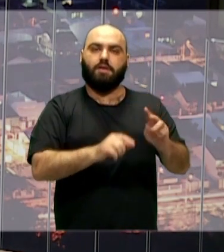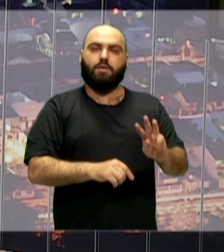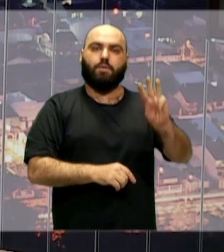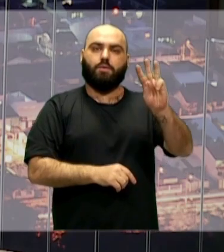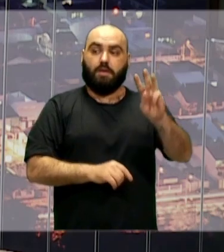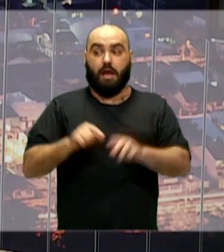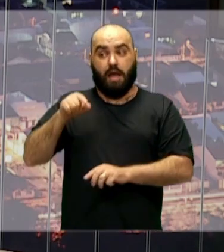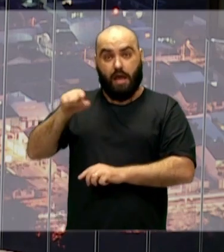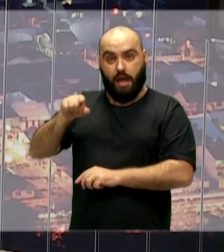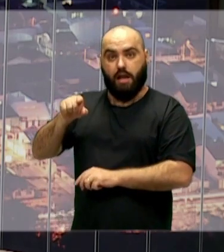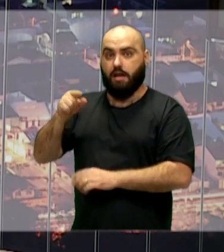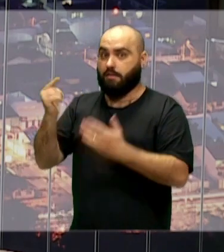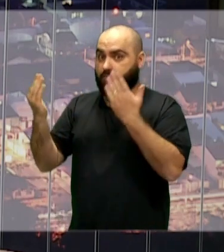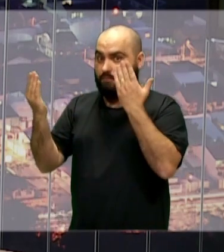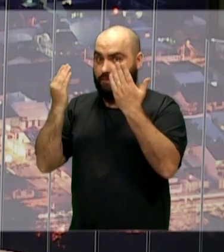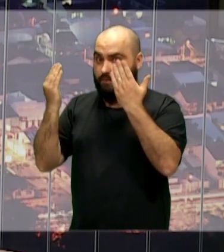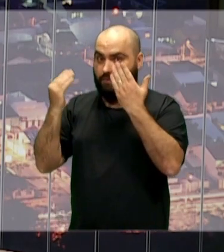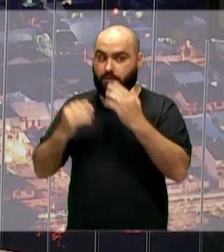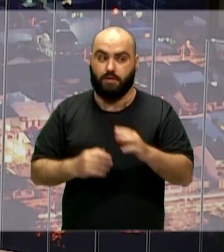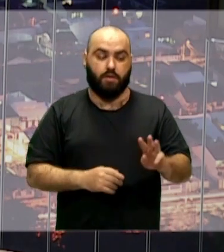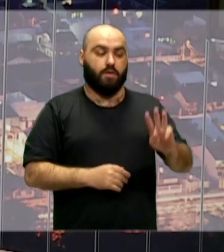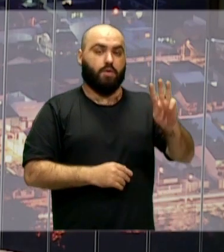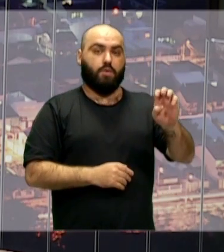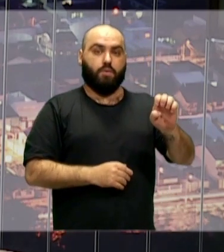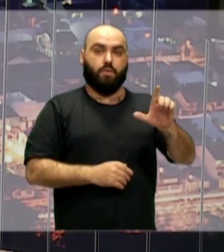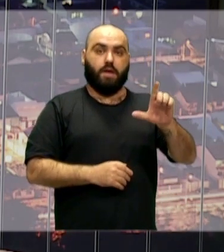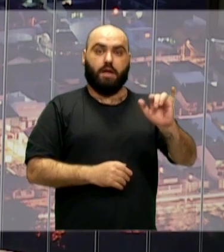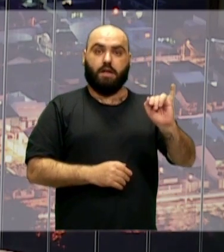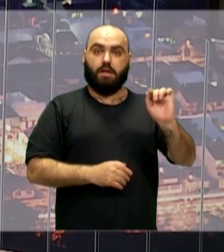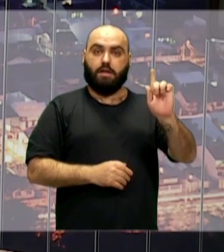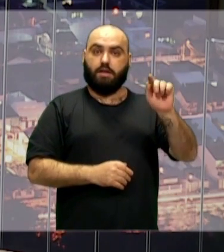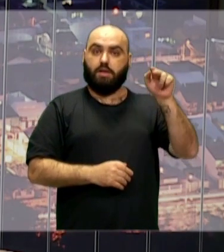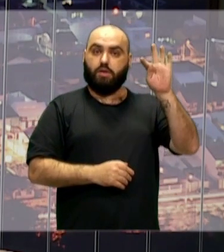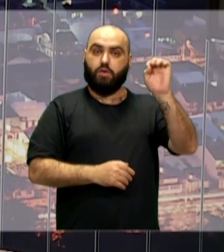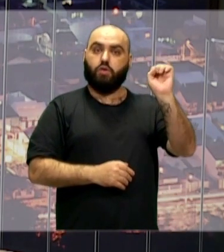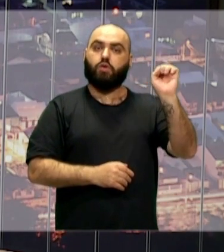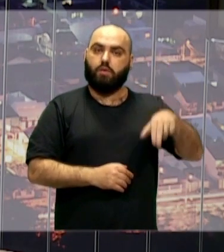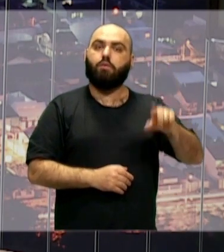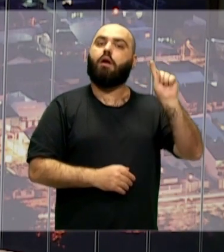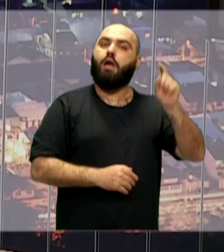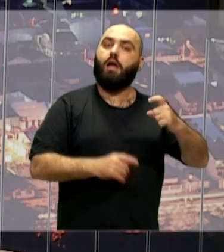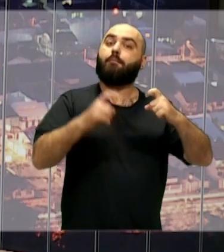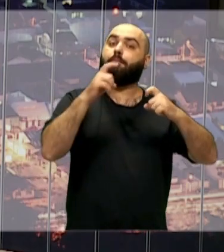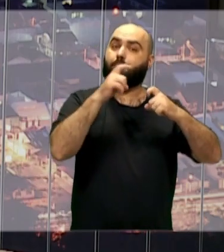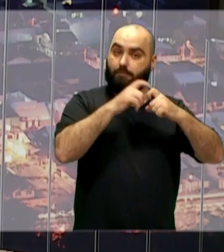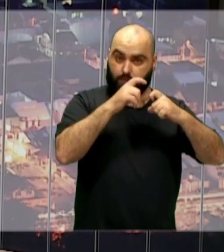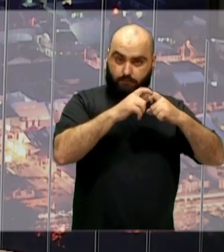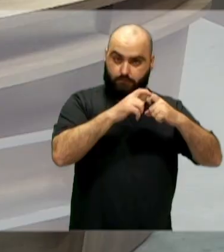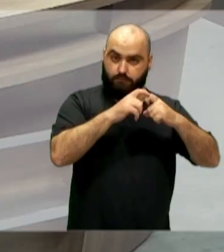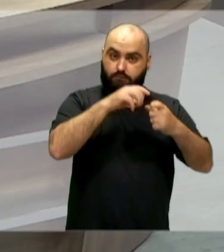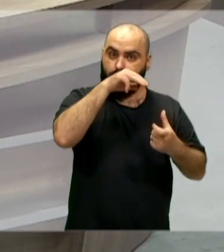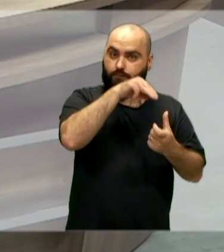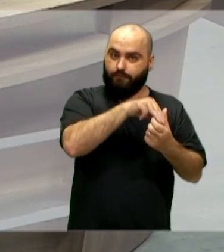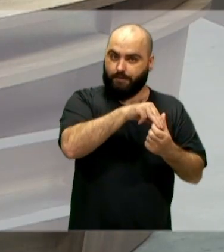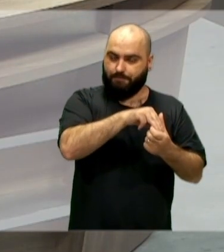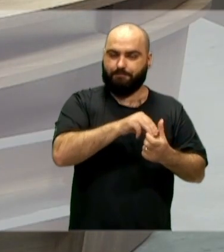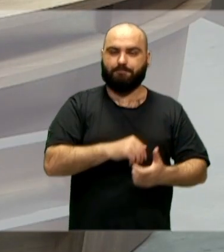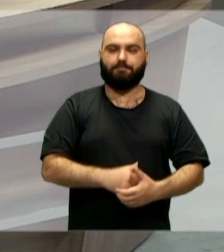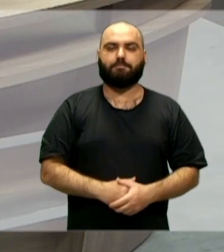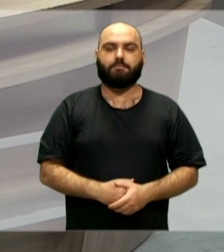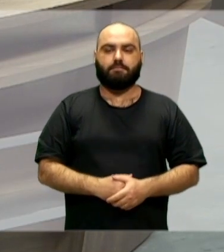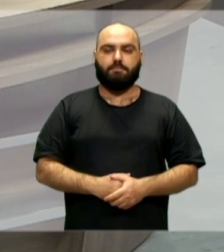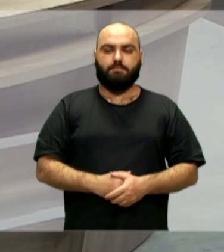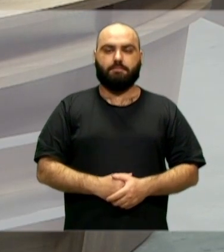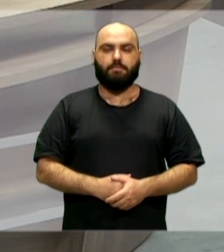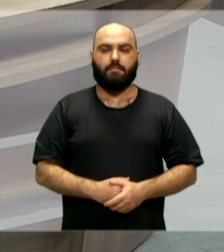e professor e responsável pelo ambulatório multiprofissional de identidade de gênero da Univale. Meus